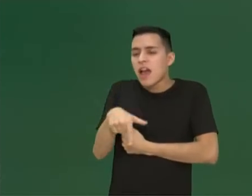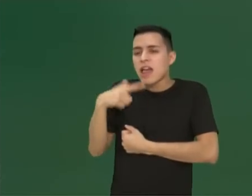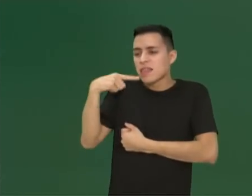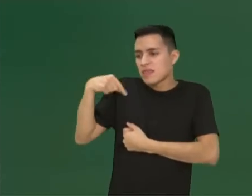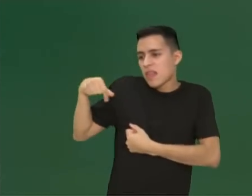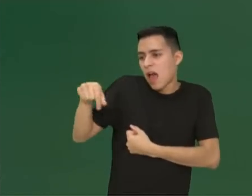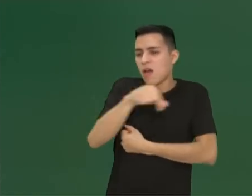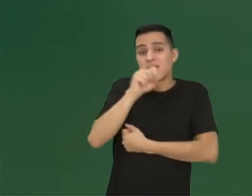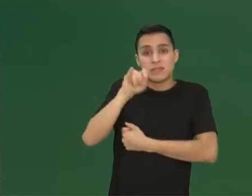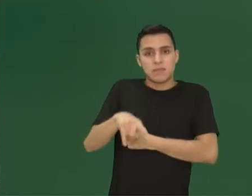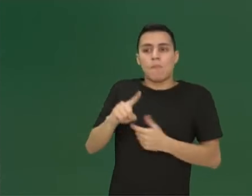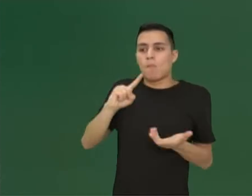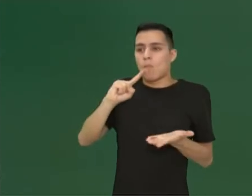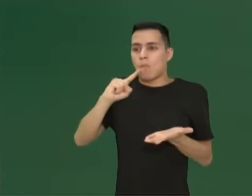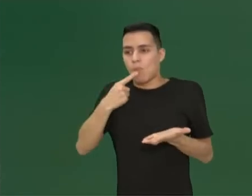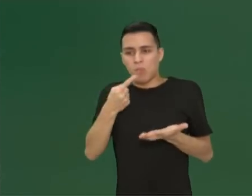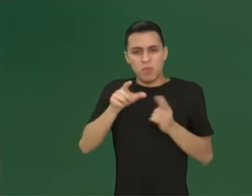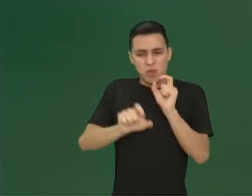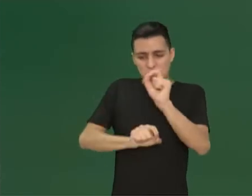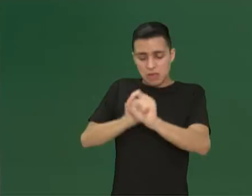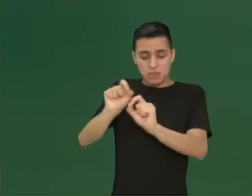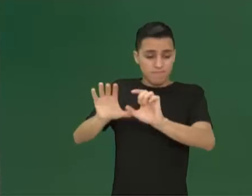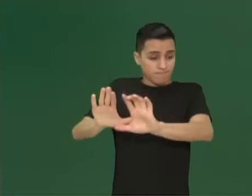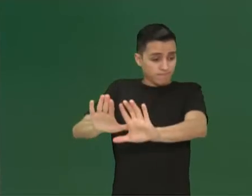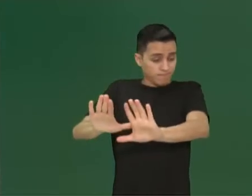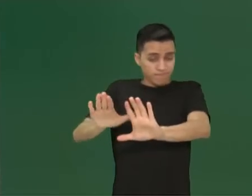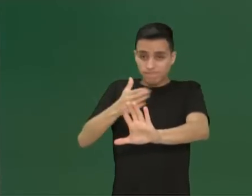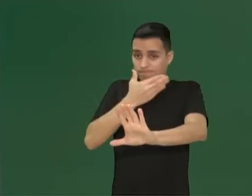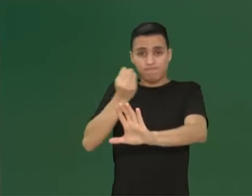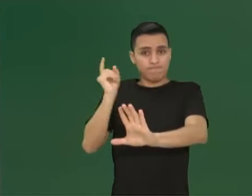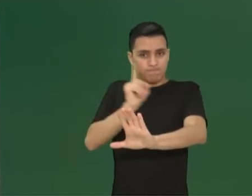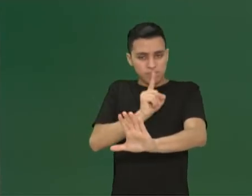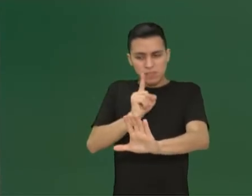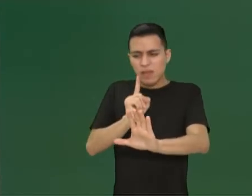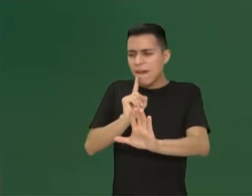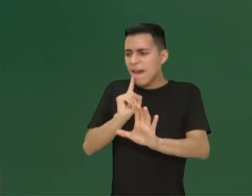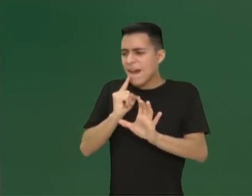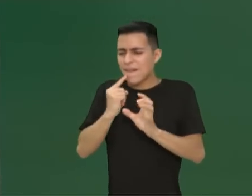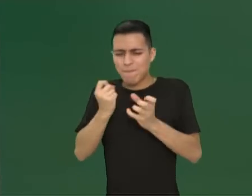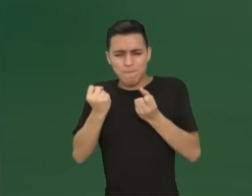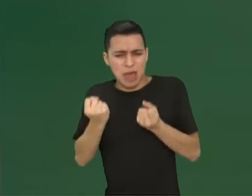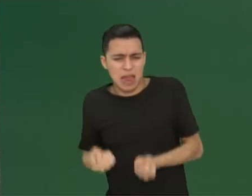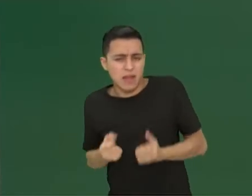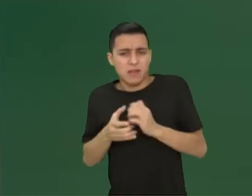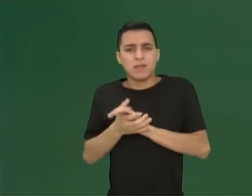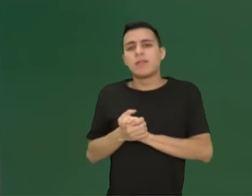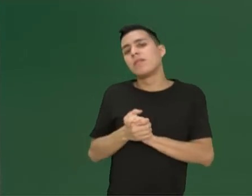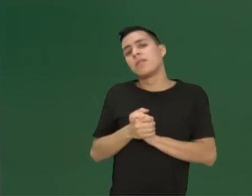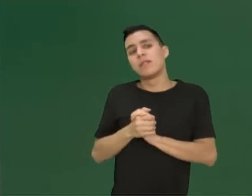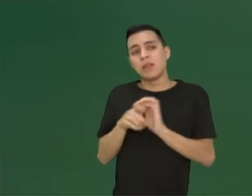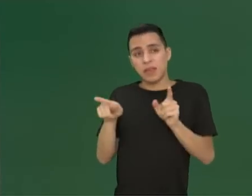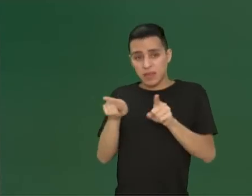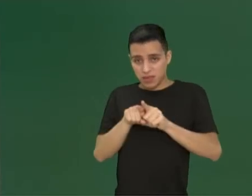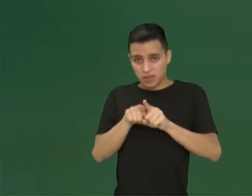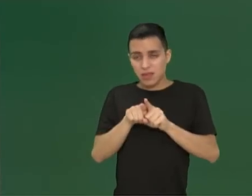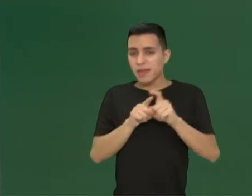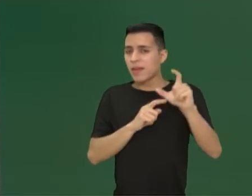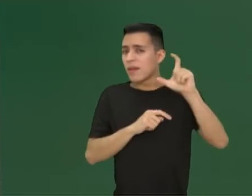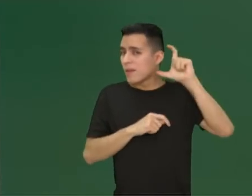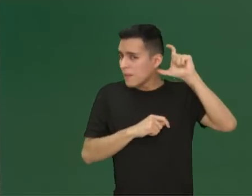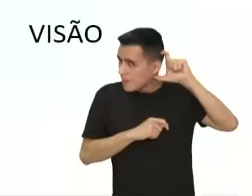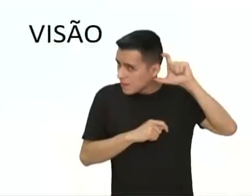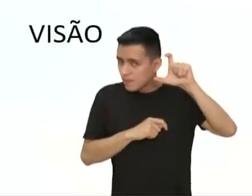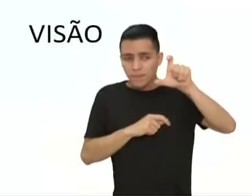salgado, se ele é azedo, já não é um gosto muito bom, amargo. Eu tenho órgão,